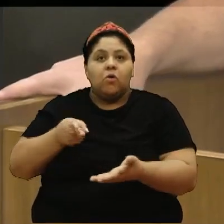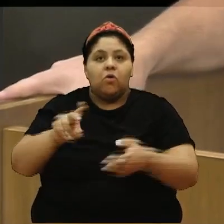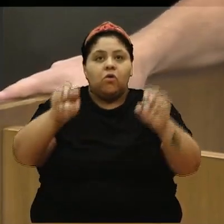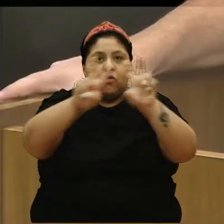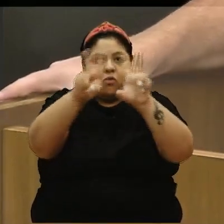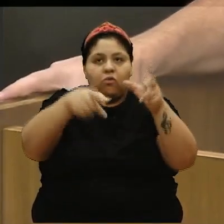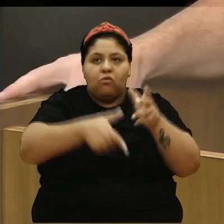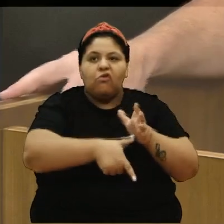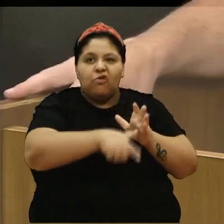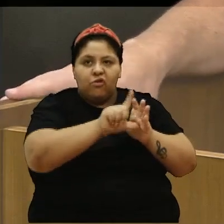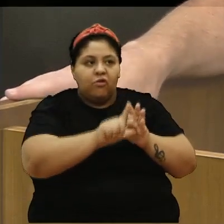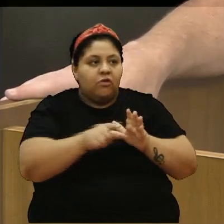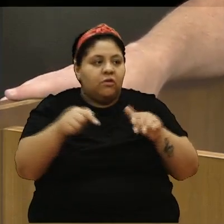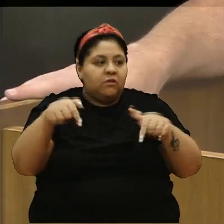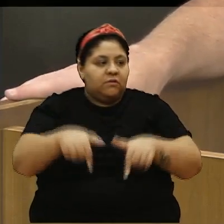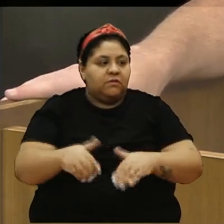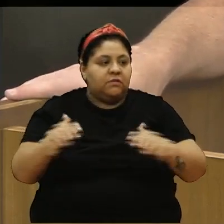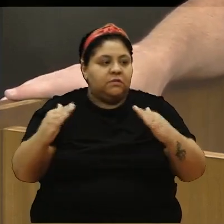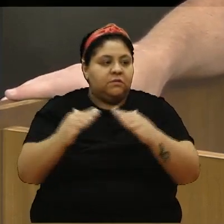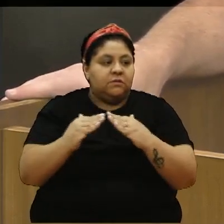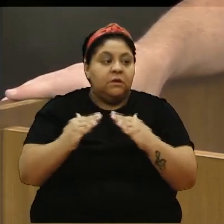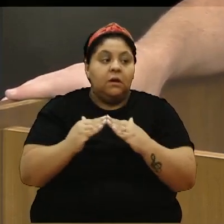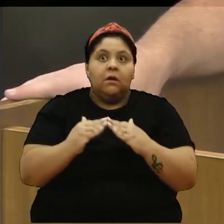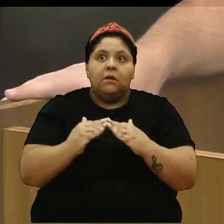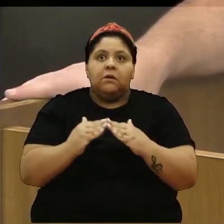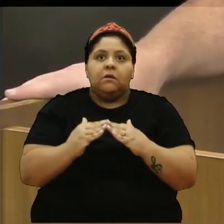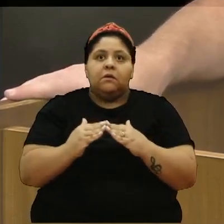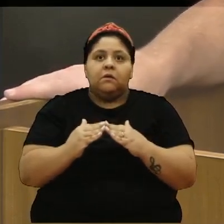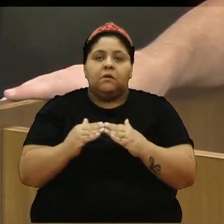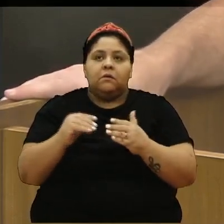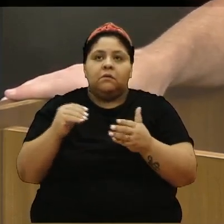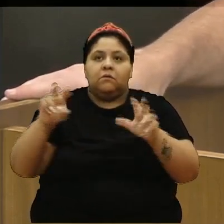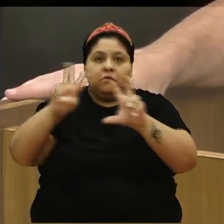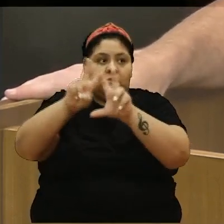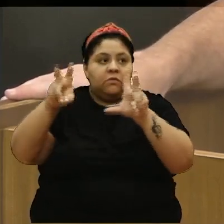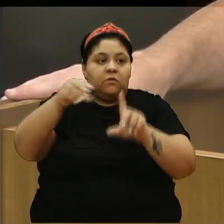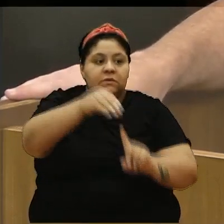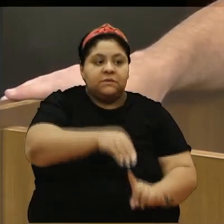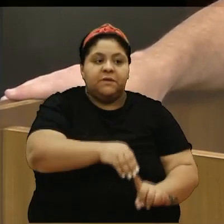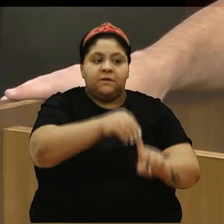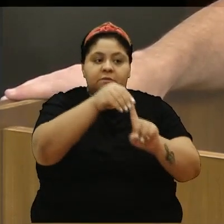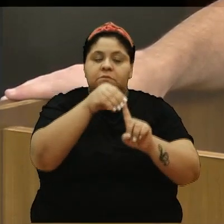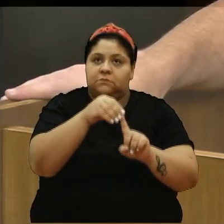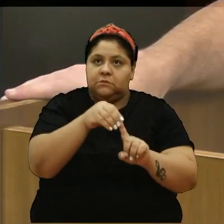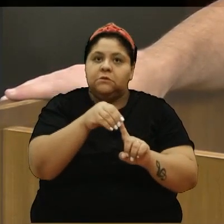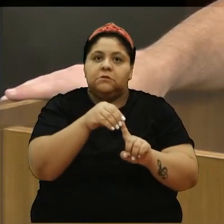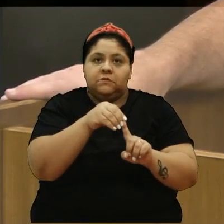que antes estava aqui na casa, já até entrar o meu assunto principal aqui. De líder do PL.